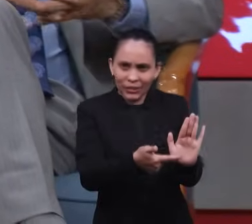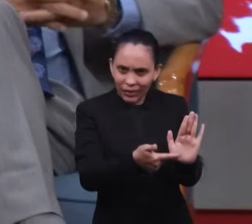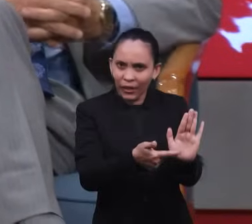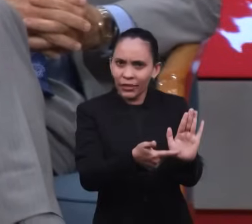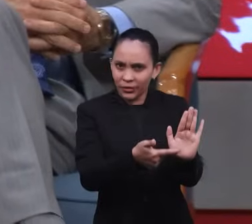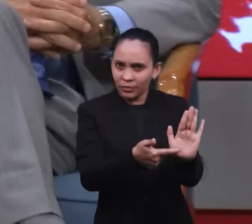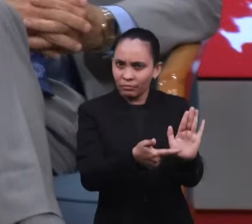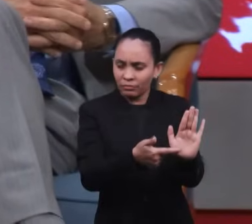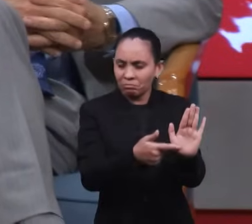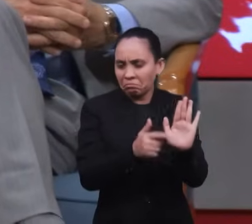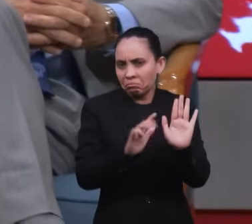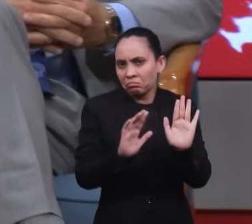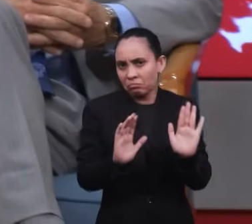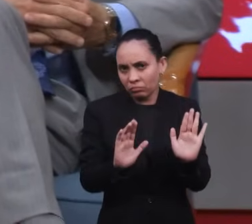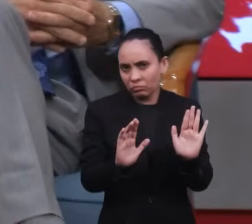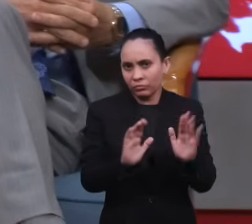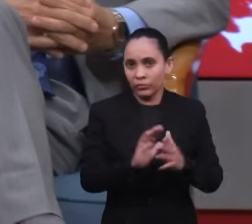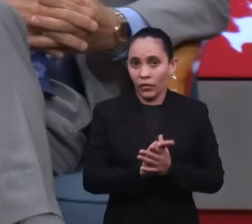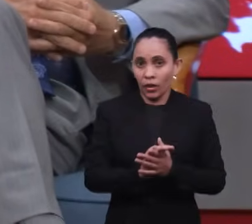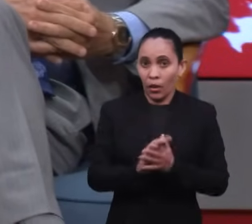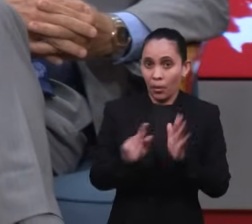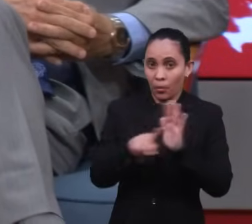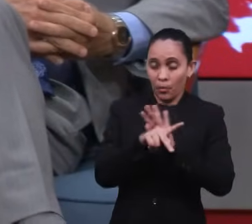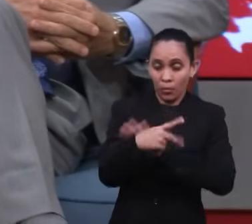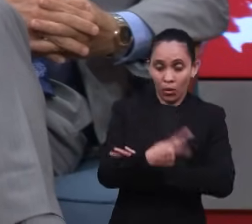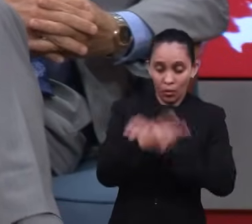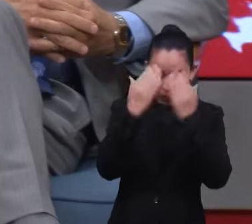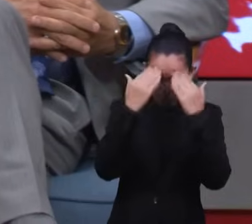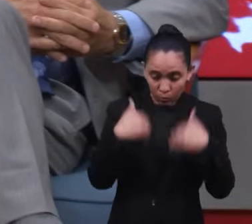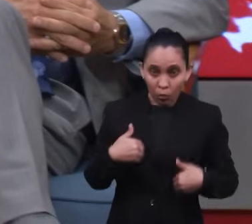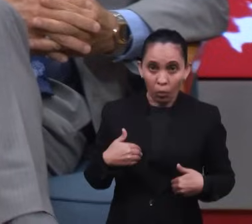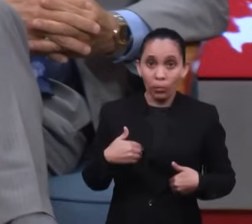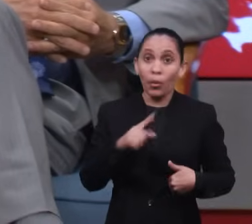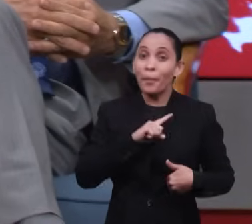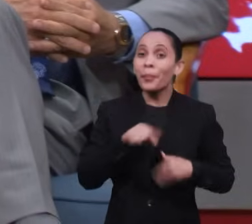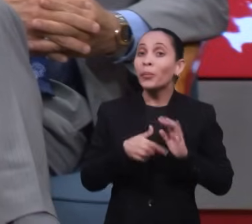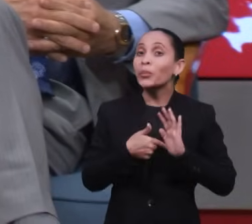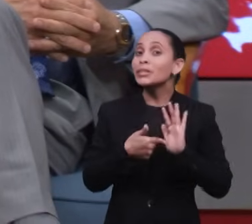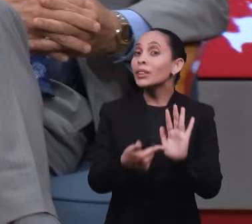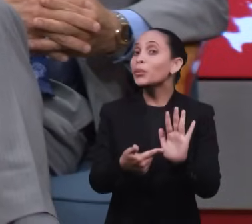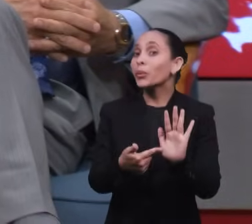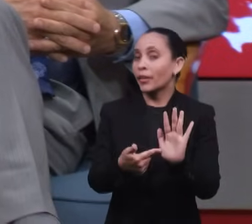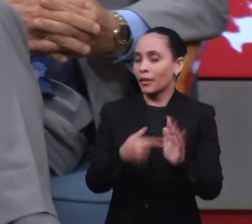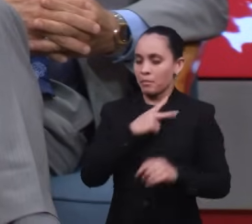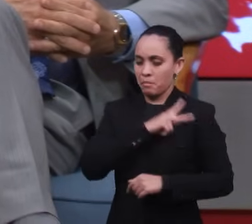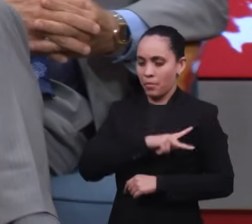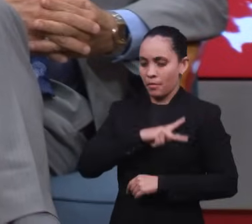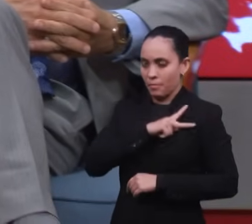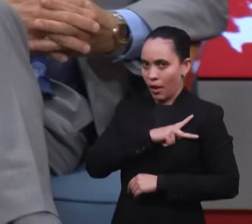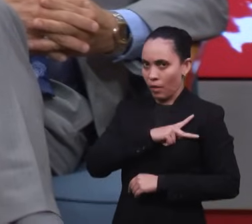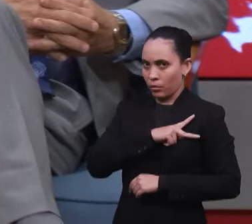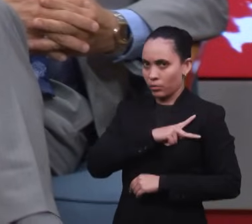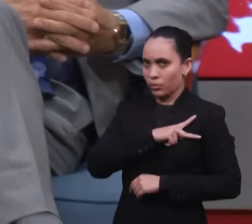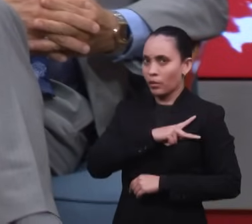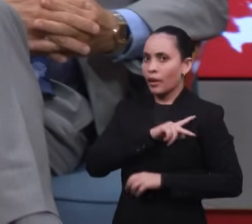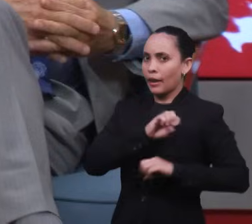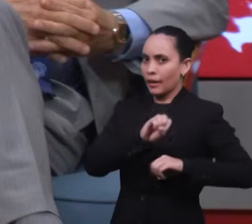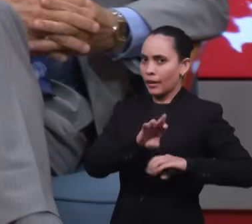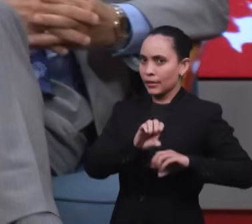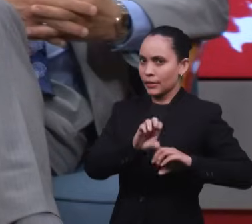citações anatômicas. Alguns dizem que essa influência de